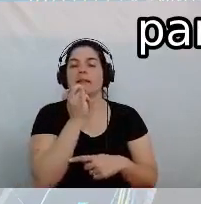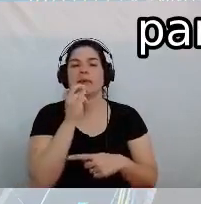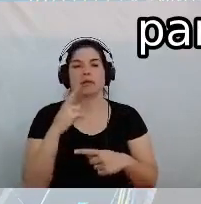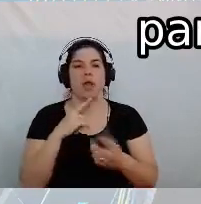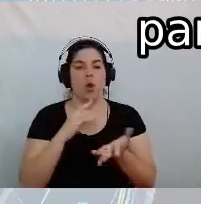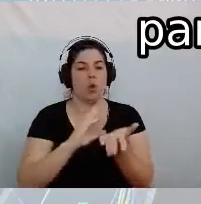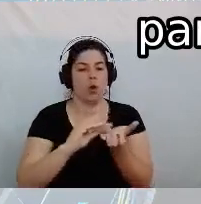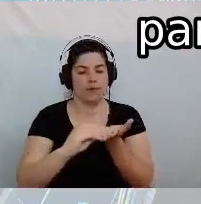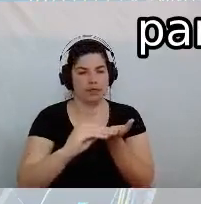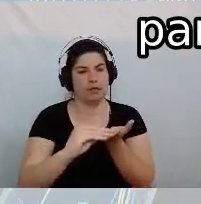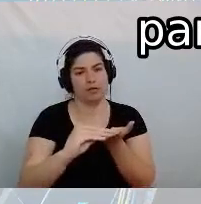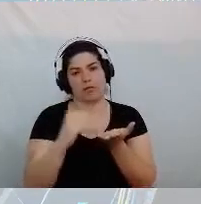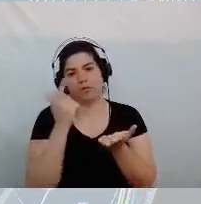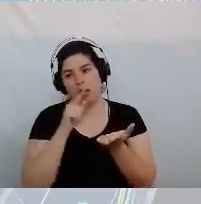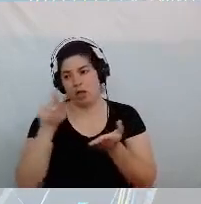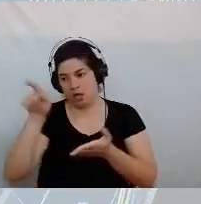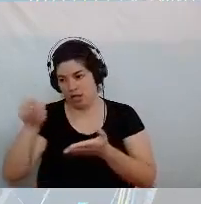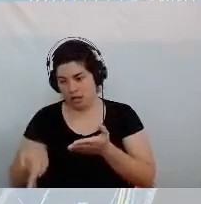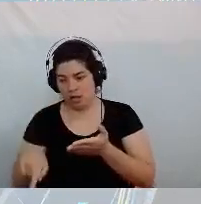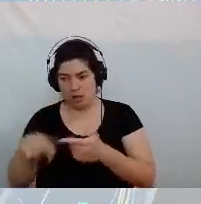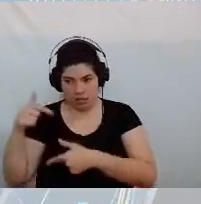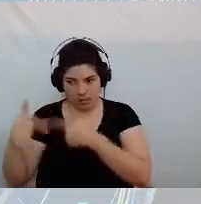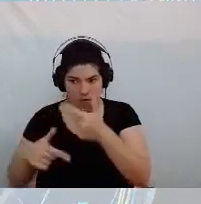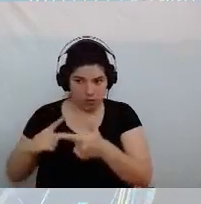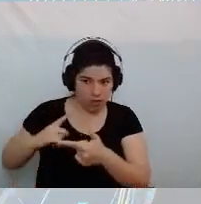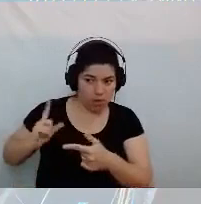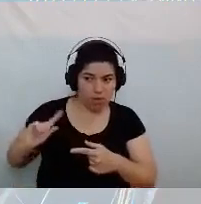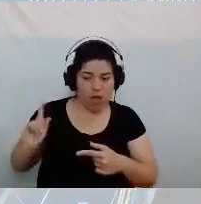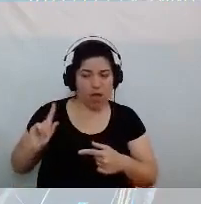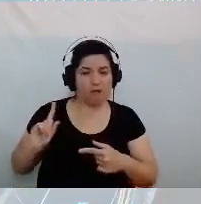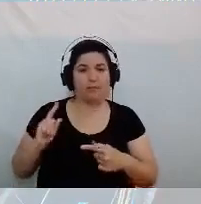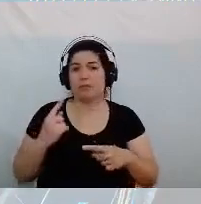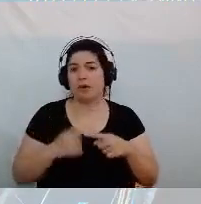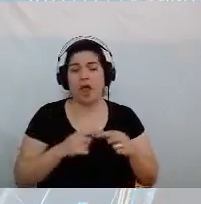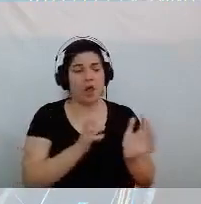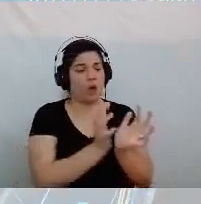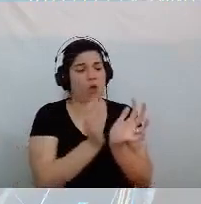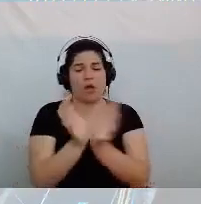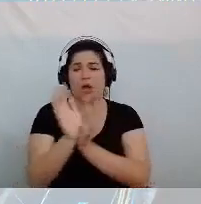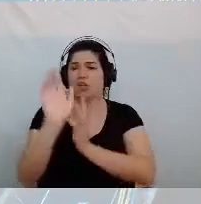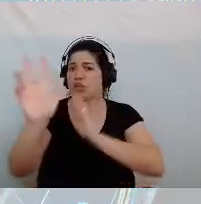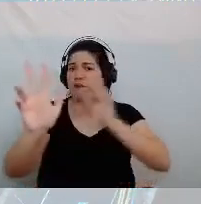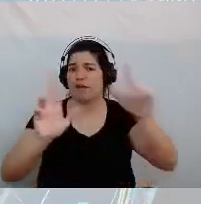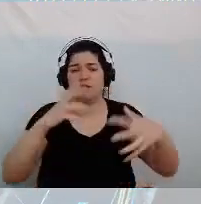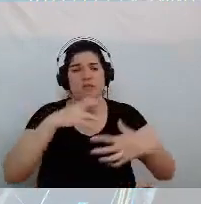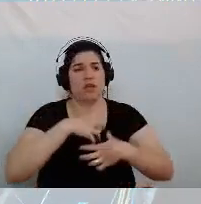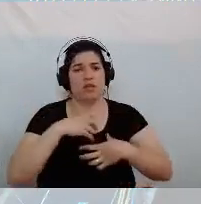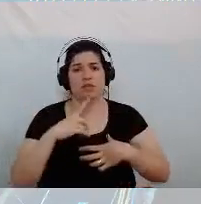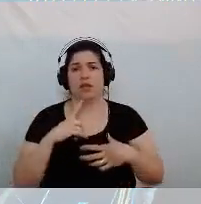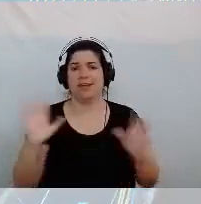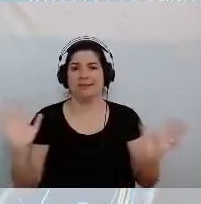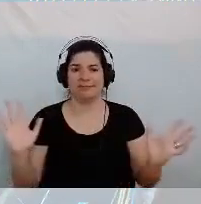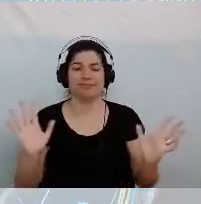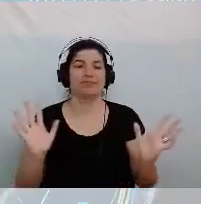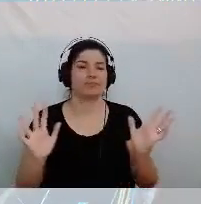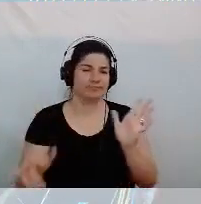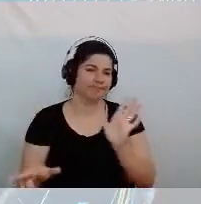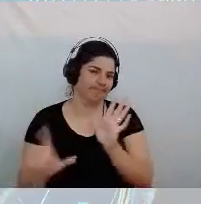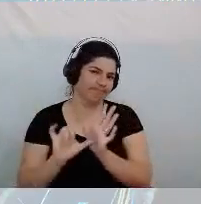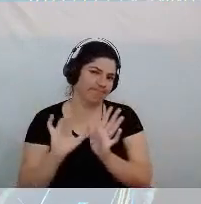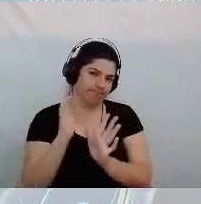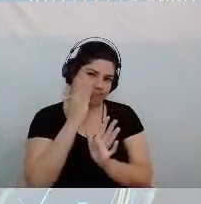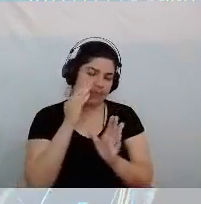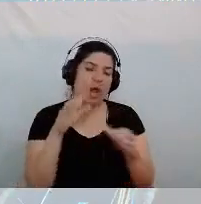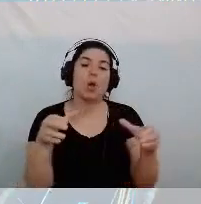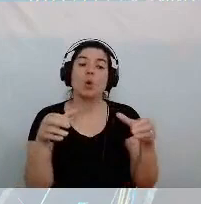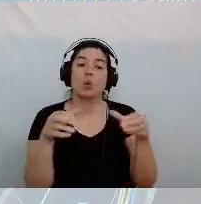tentar definir se um programador tá trabalhando ou não cada time tem uma dinâmica por isso que antes de você eh identificar se um time é